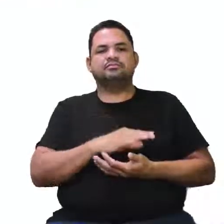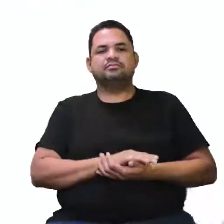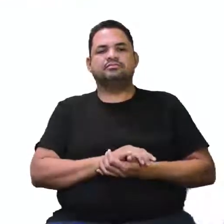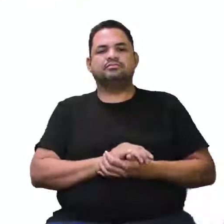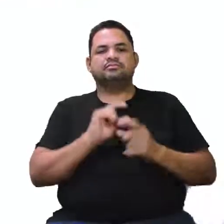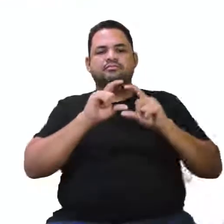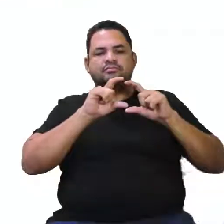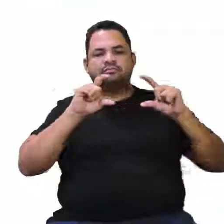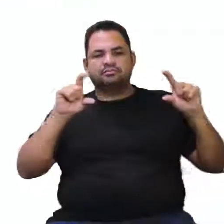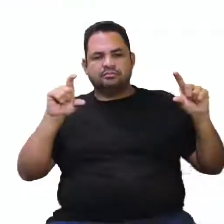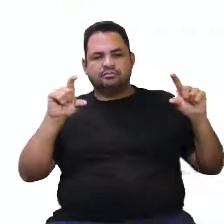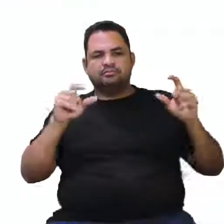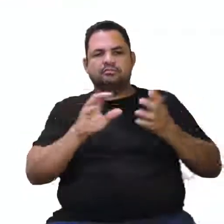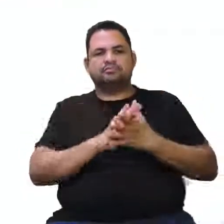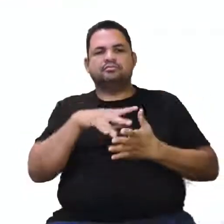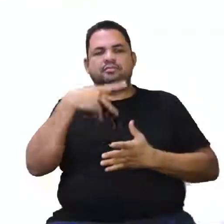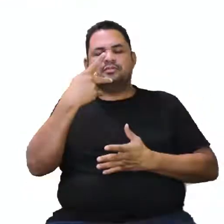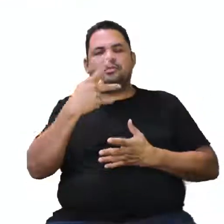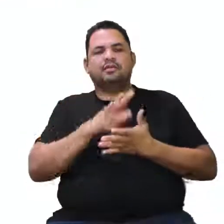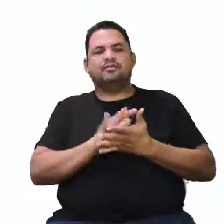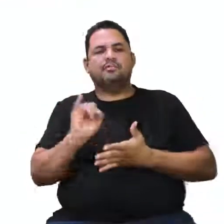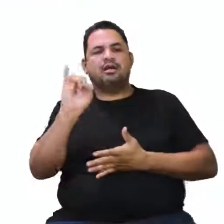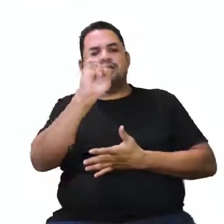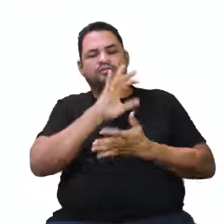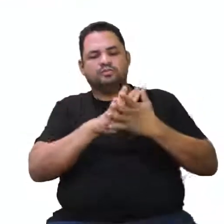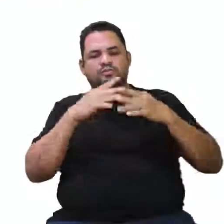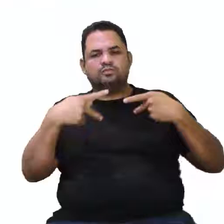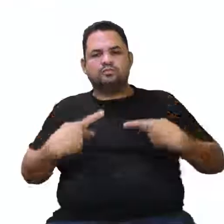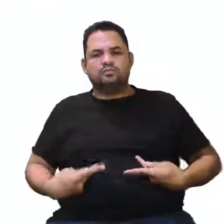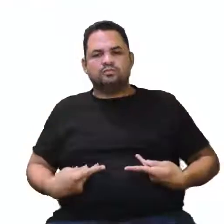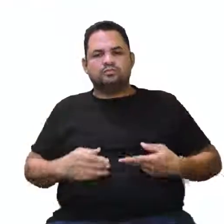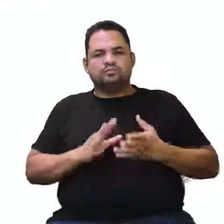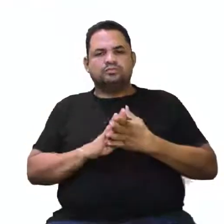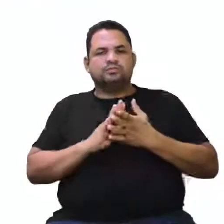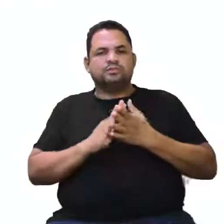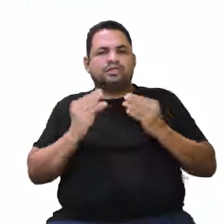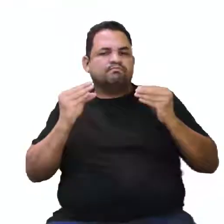recorte aqui falando o seguinte. A imagem do